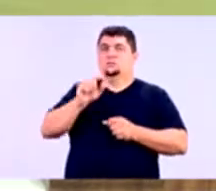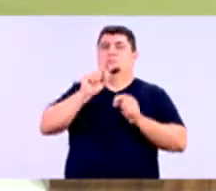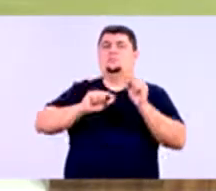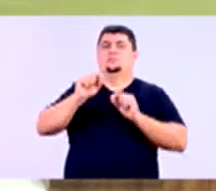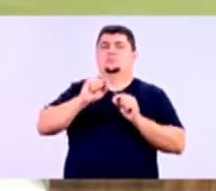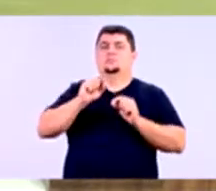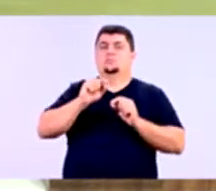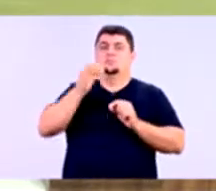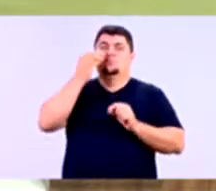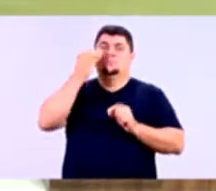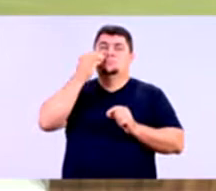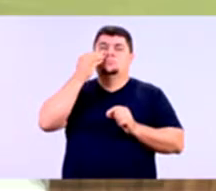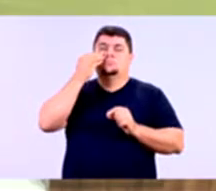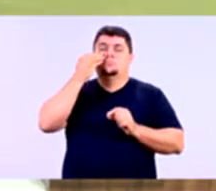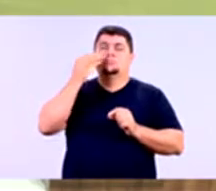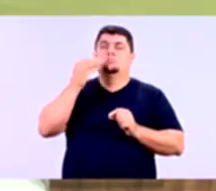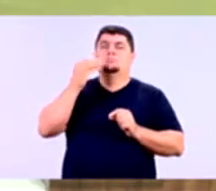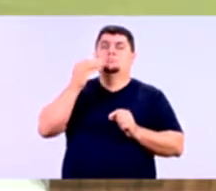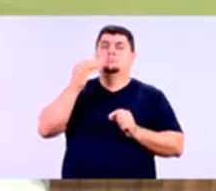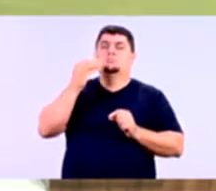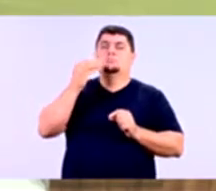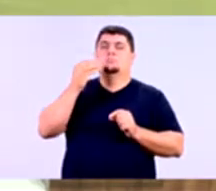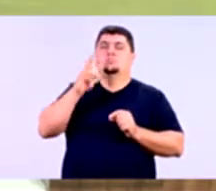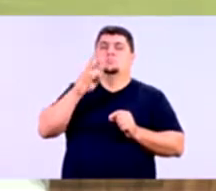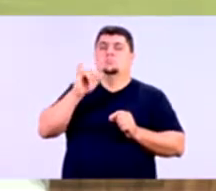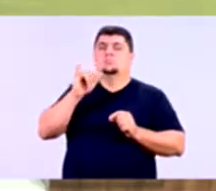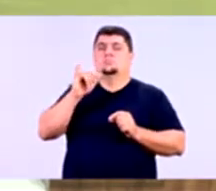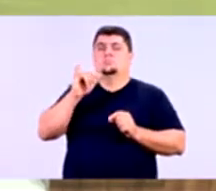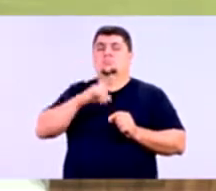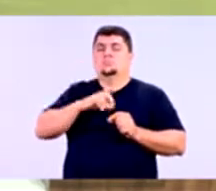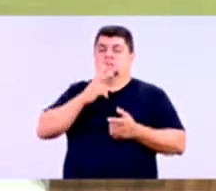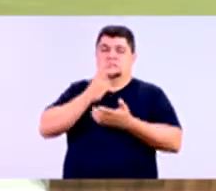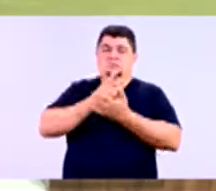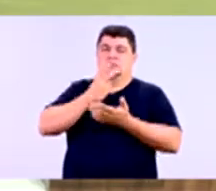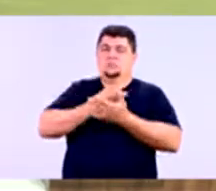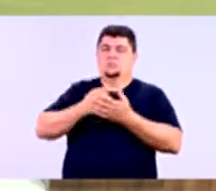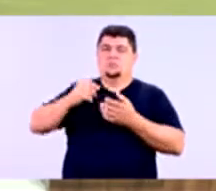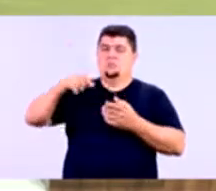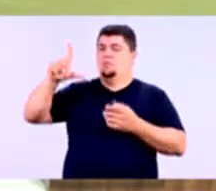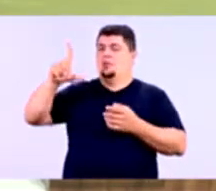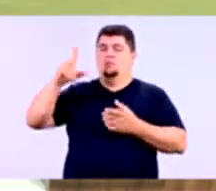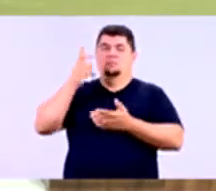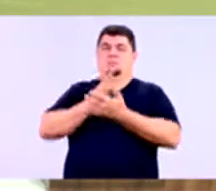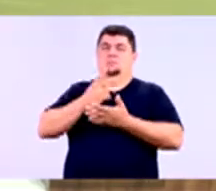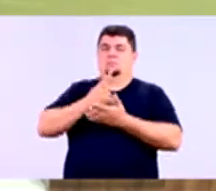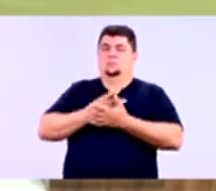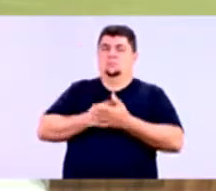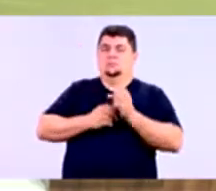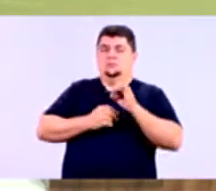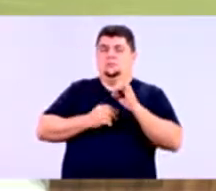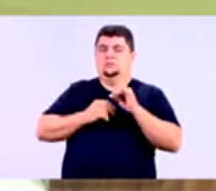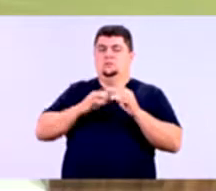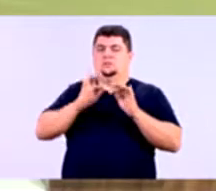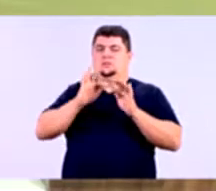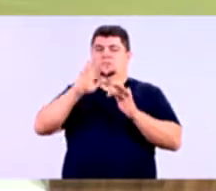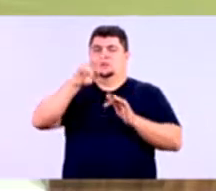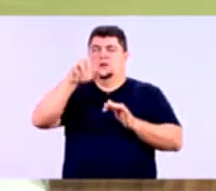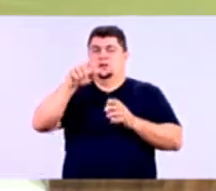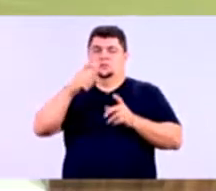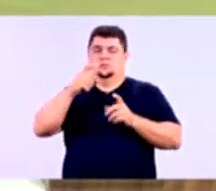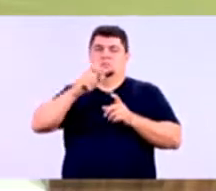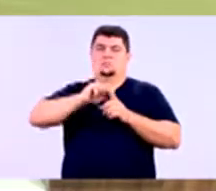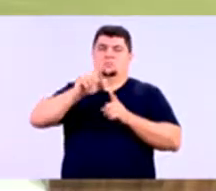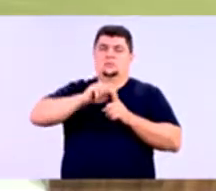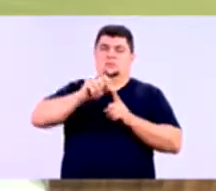pelo cálculo por essa fórmula da equivalência, ela vai dar maior do que o resultado que você encontraria de você pegar uma taxa mensal e multiplicar